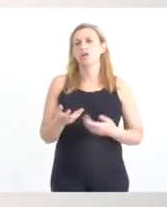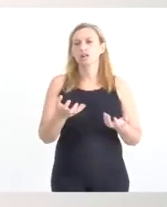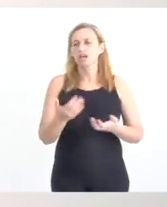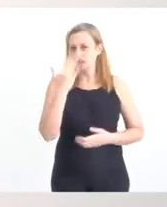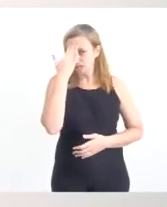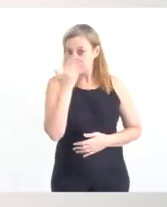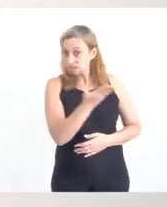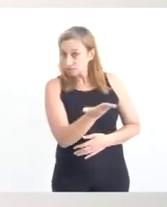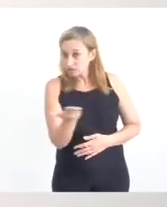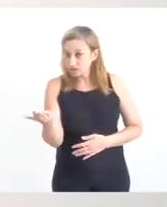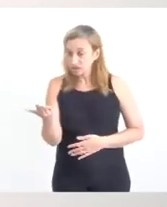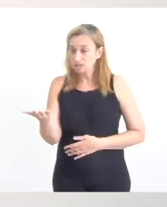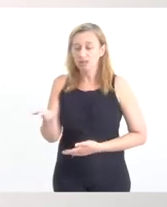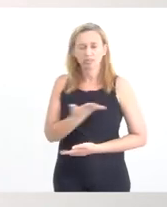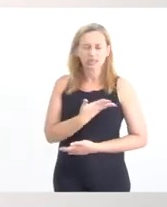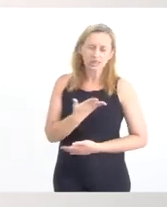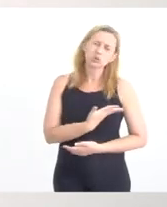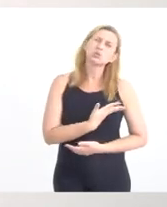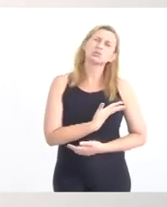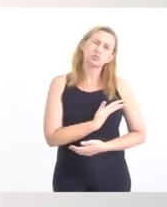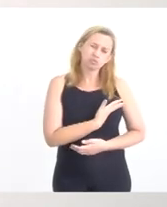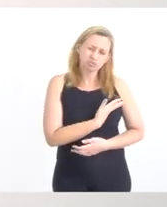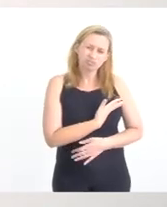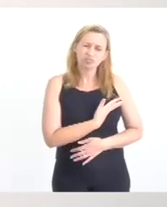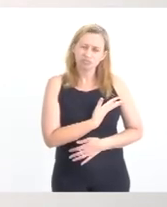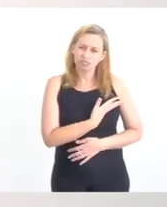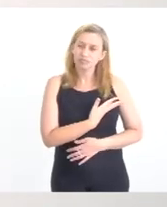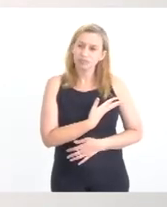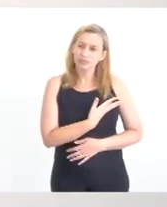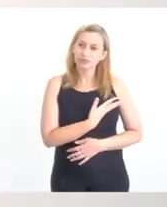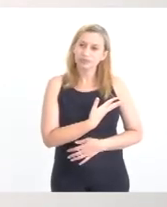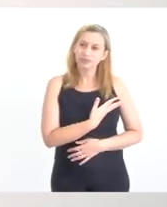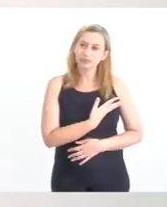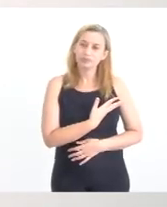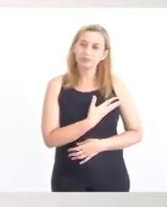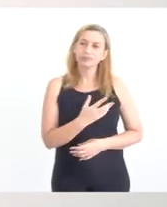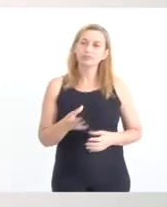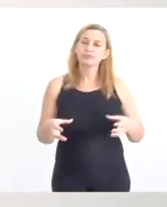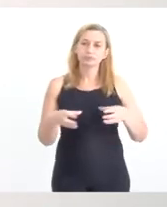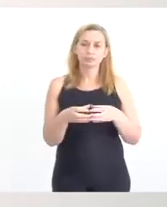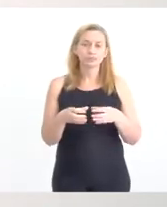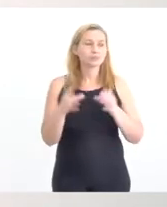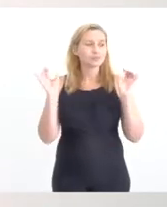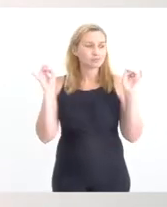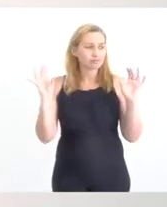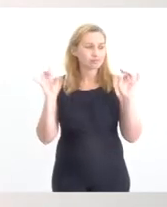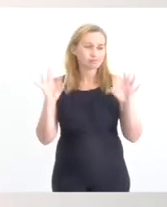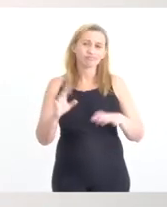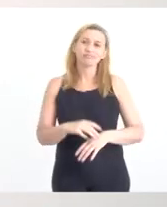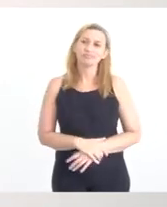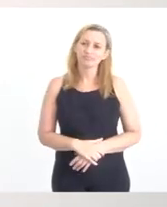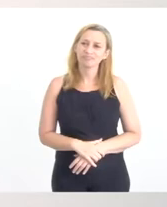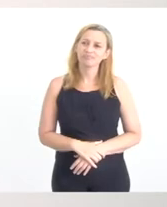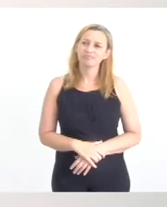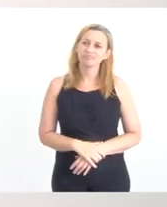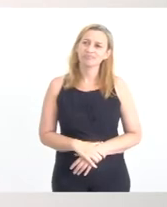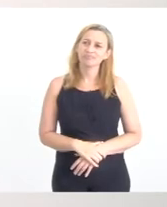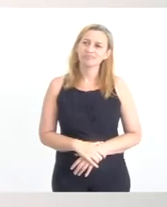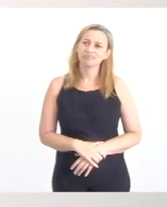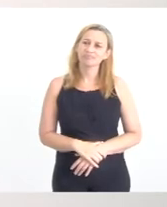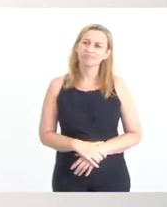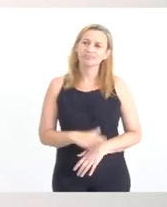quero agradecer a todos os companheiros e companheiras que fizeram com que essa comissão especial fosse